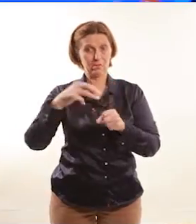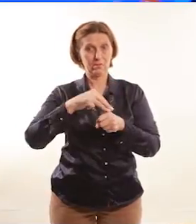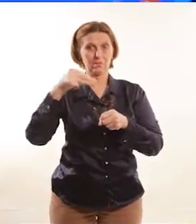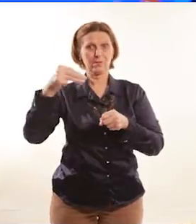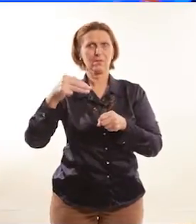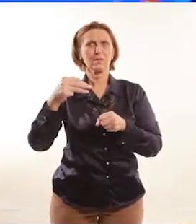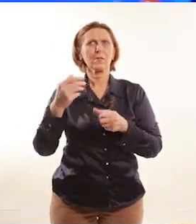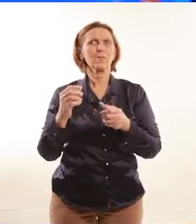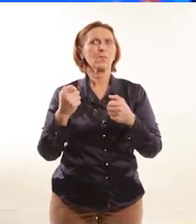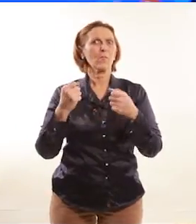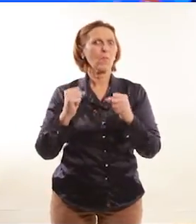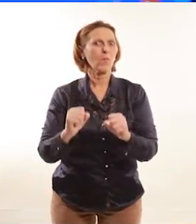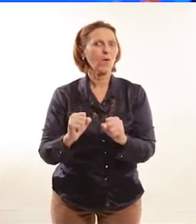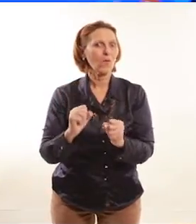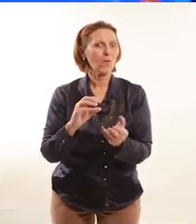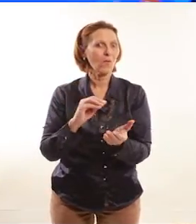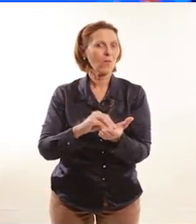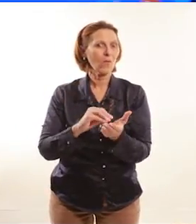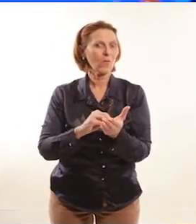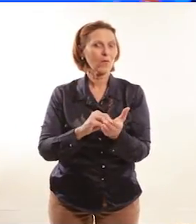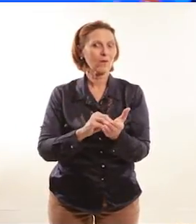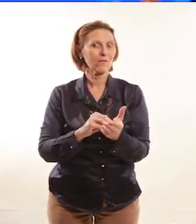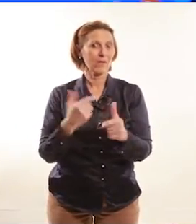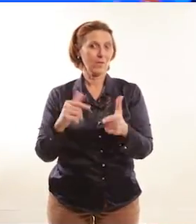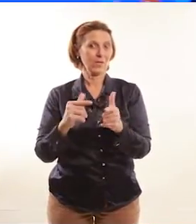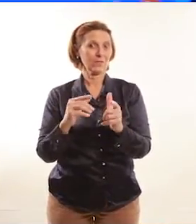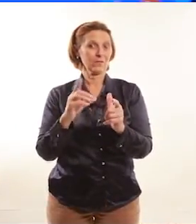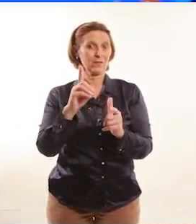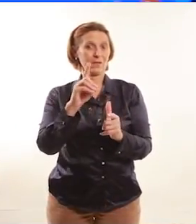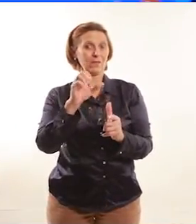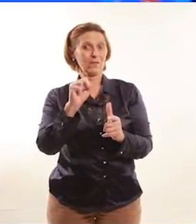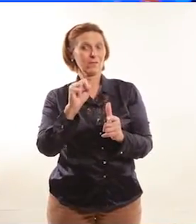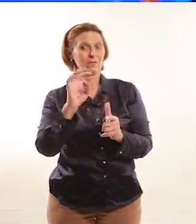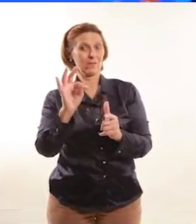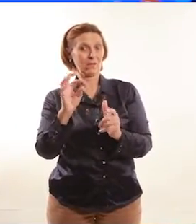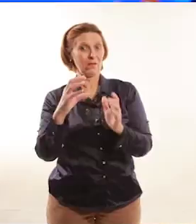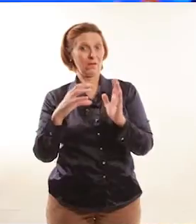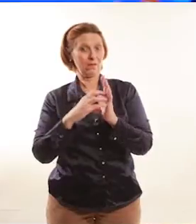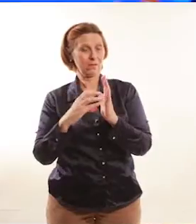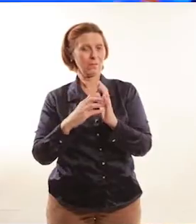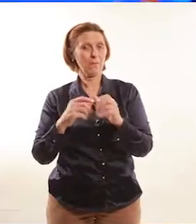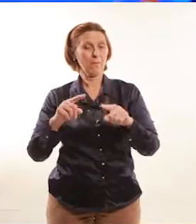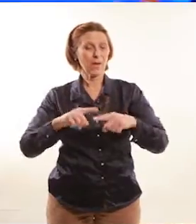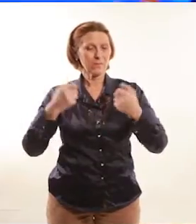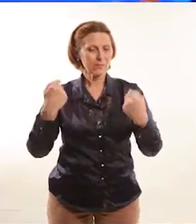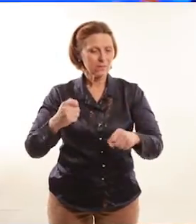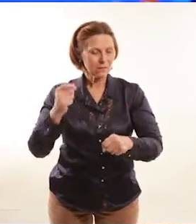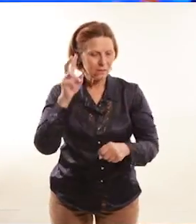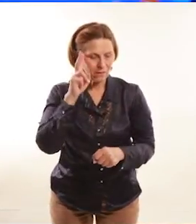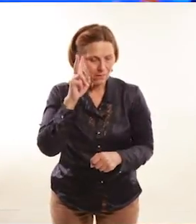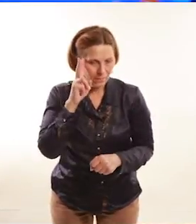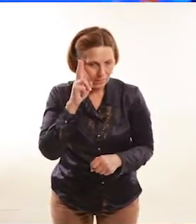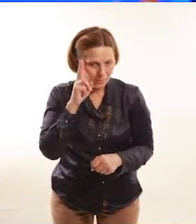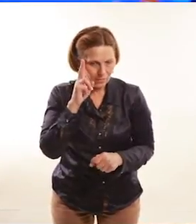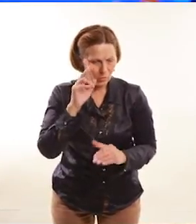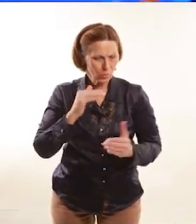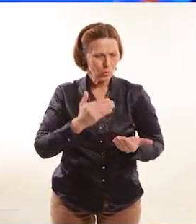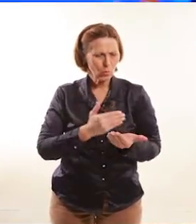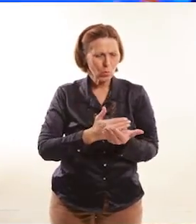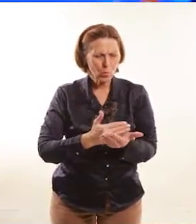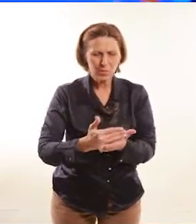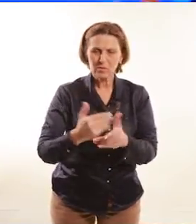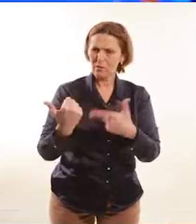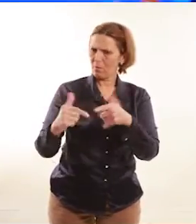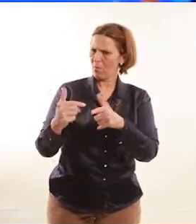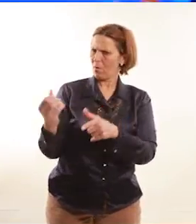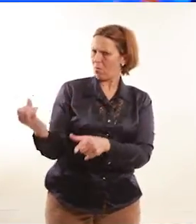eu consigo colocar um serviço de DST/AIDS no município. Então, a gente tem que lembrar que toda implantação de serviço